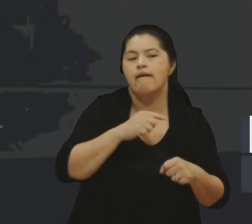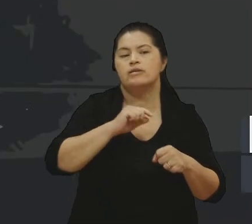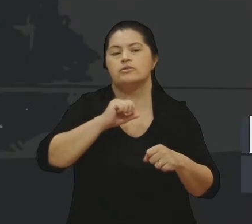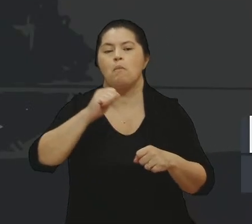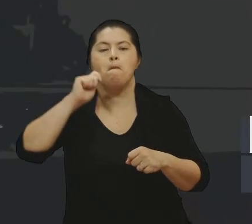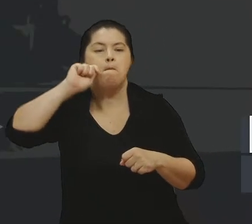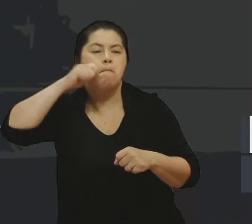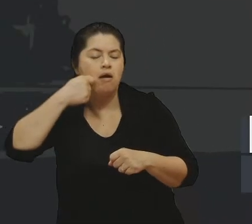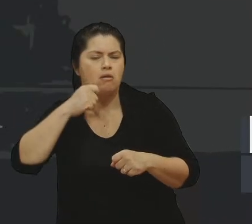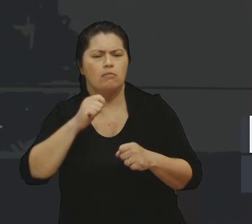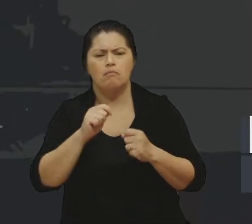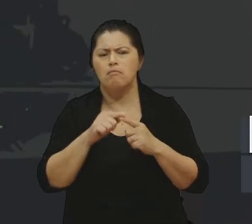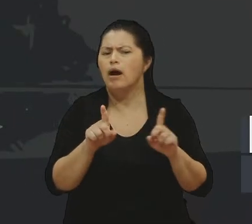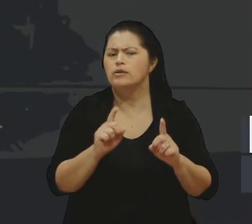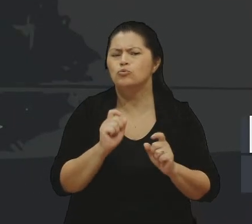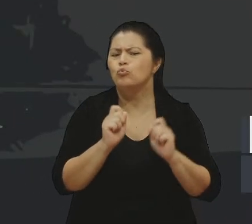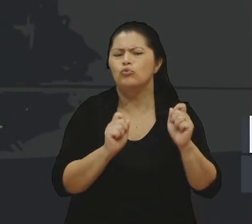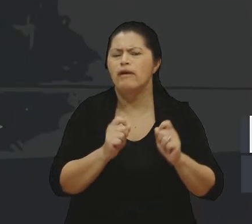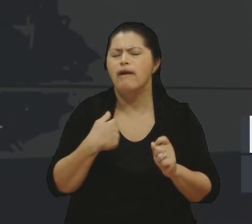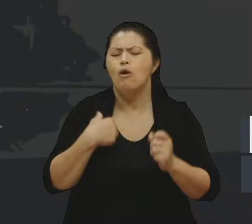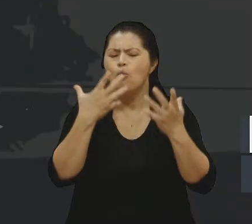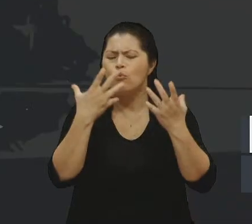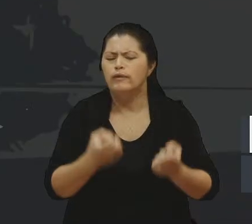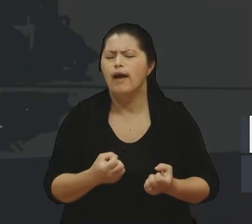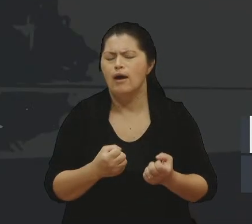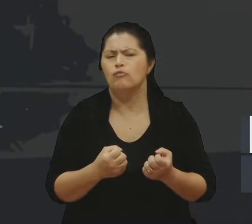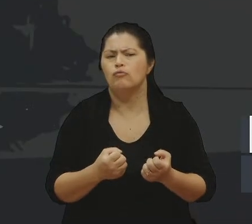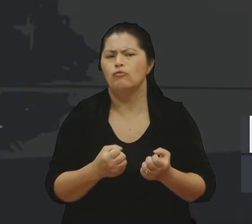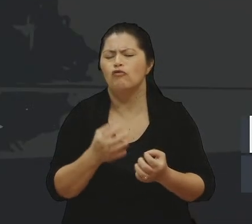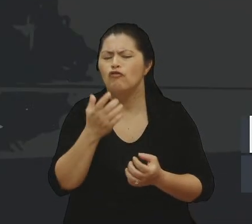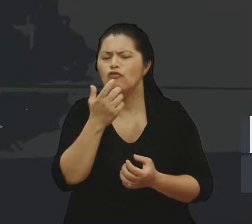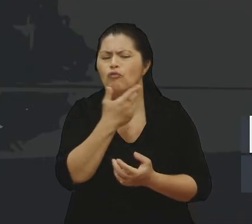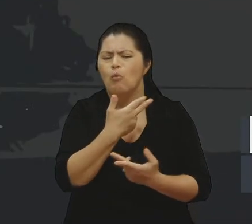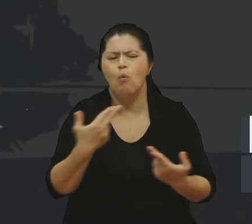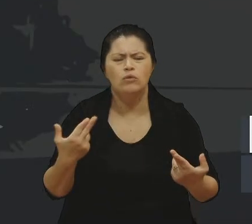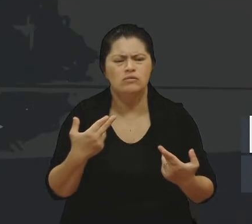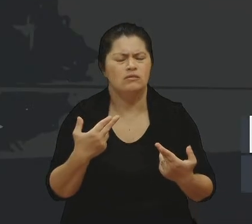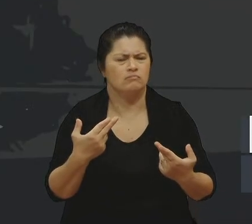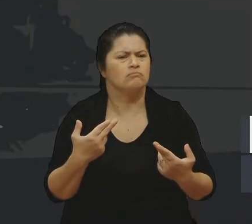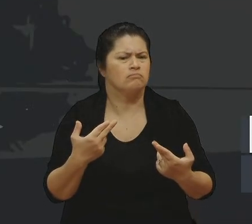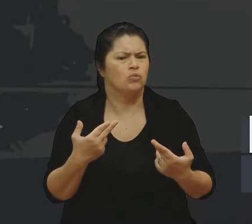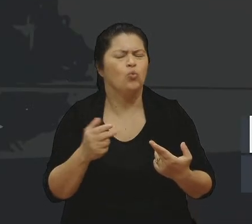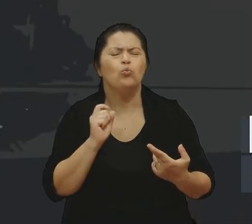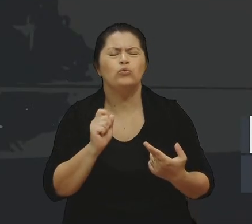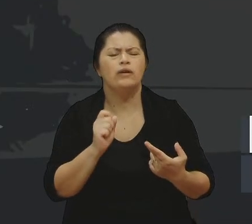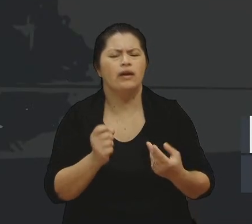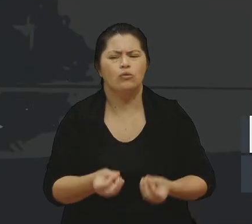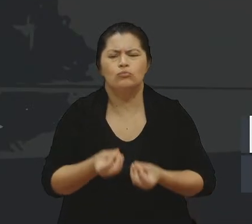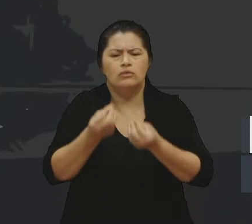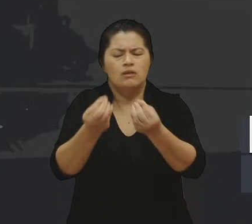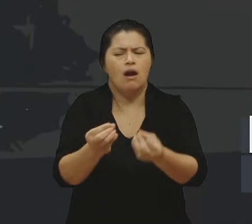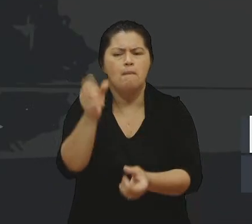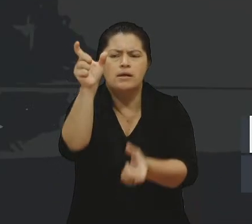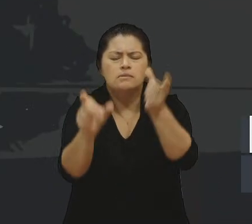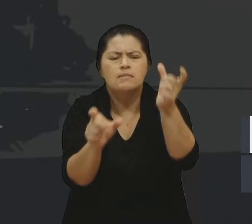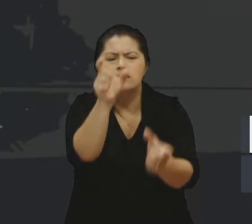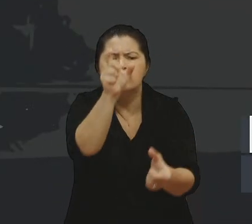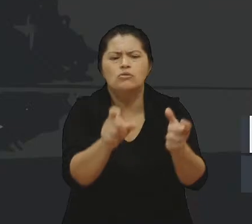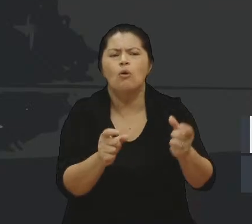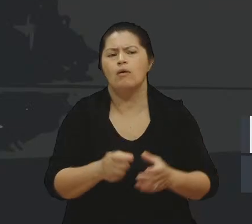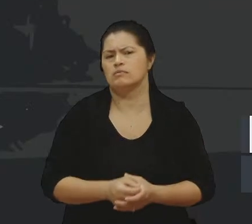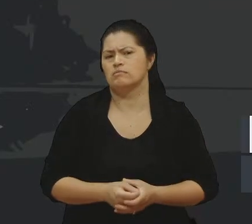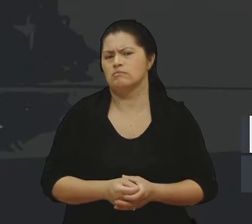qual é o fruto que eu quero? Qual é o fruto que eu quero gerar desse trabalho? O que eu quero entregar para as pessoas ali dentro? Então, isso para